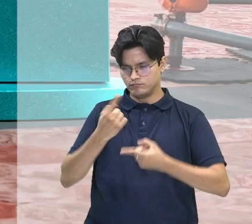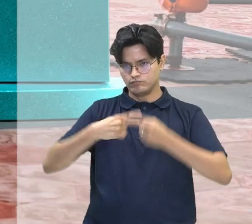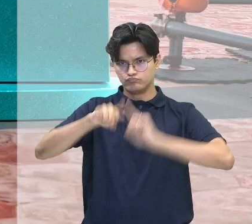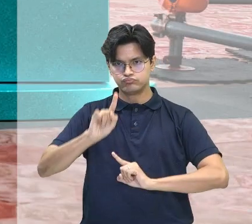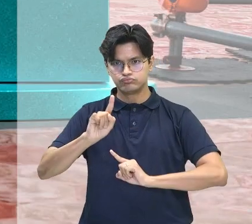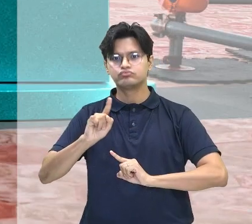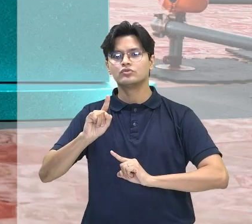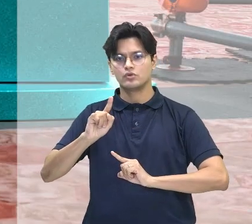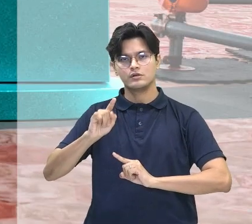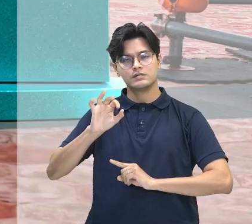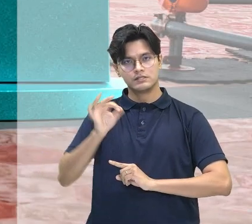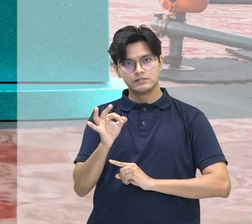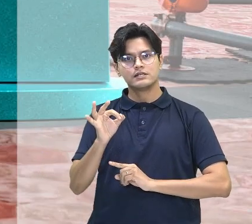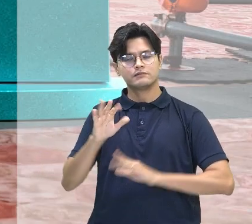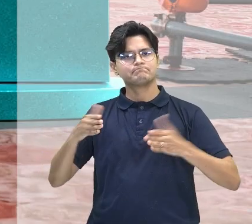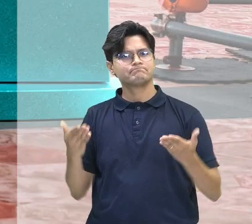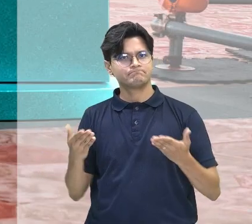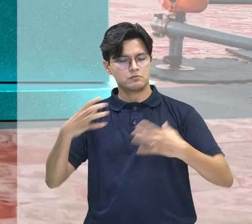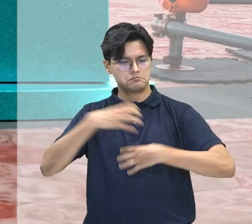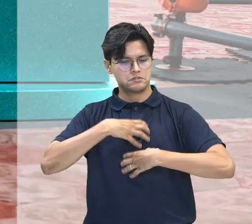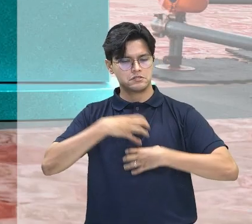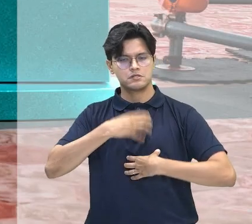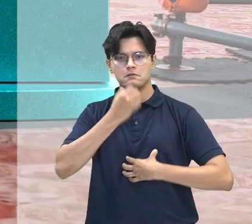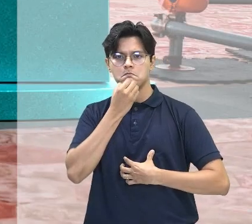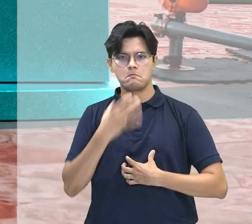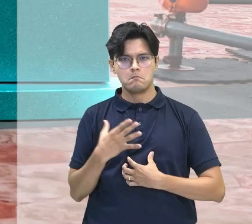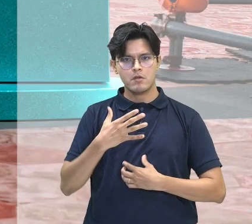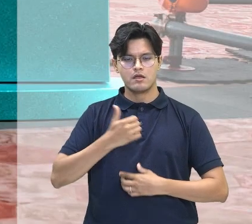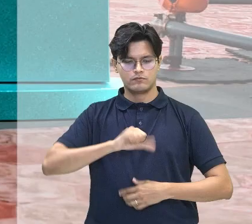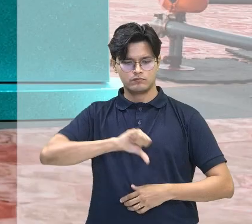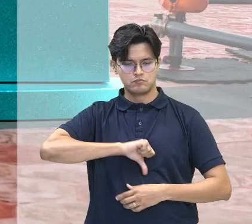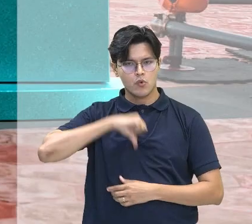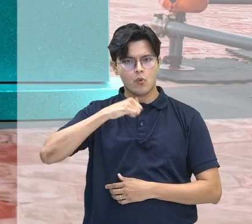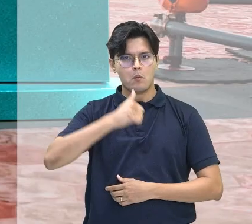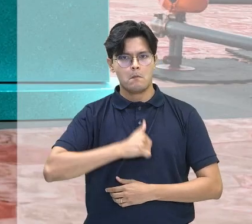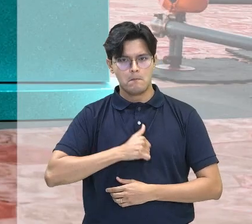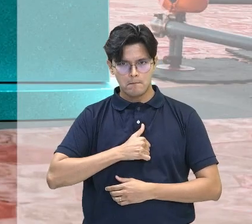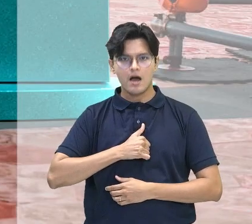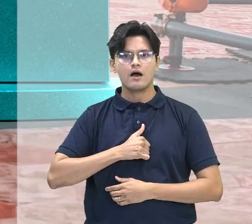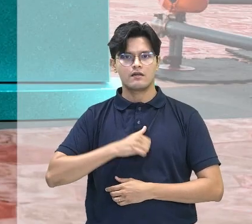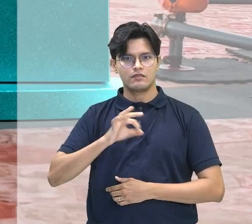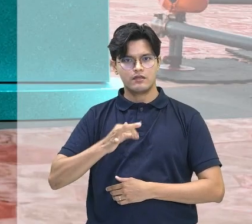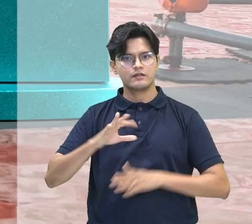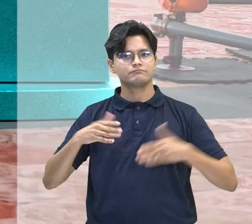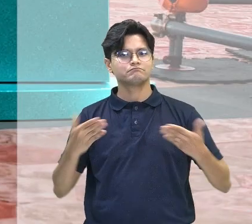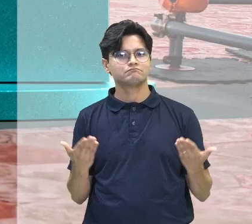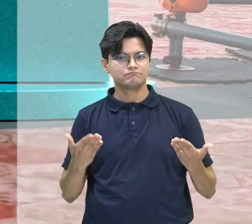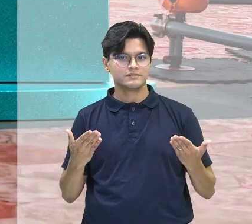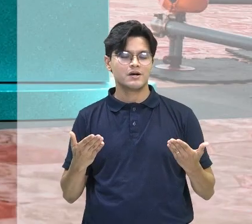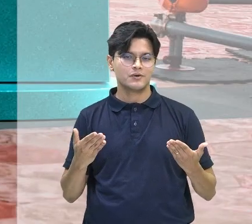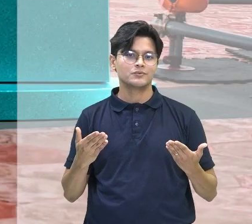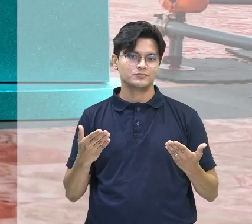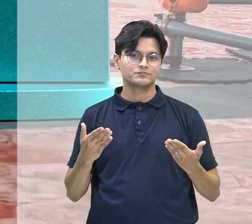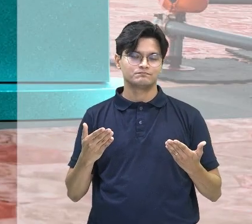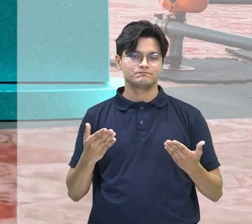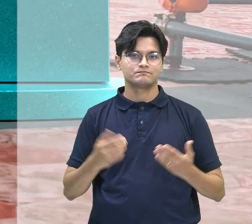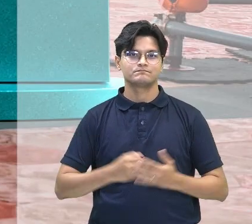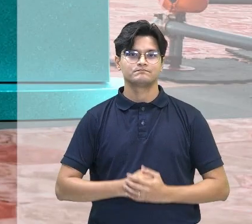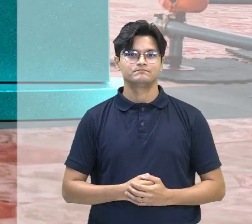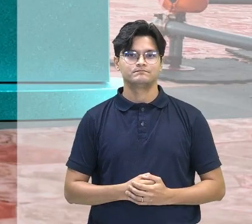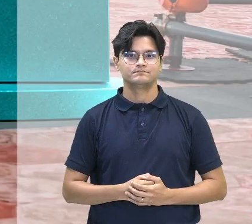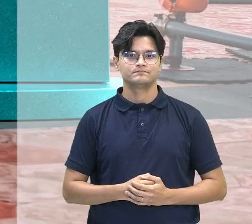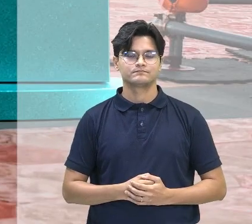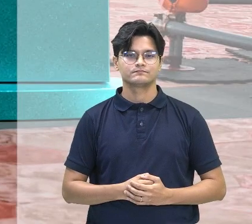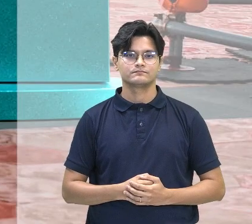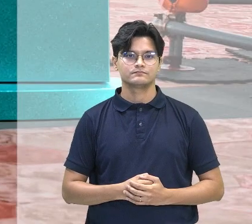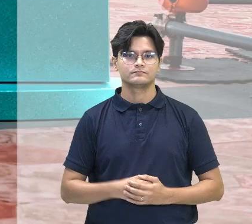nos seus próprios desafios, né, quer sejam desafios físicos, desafios mentais também dentro dessa prática. E